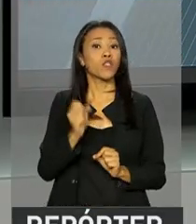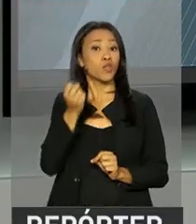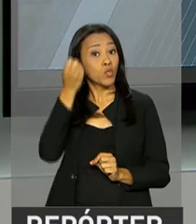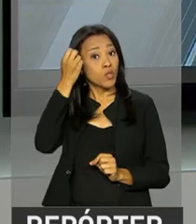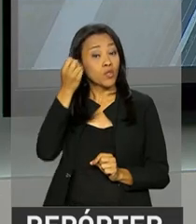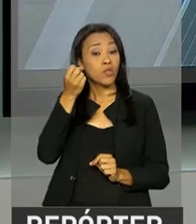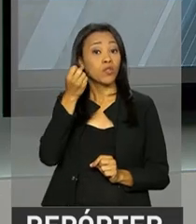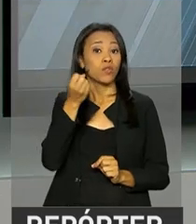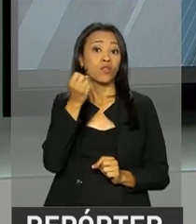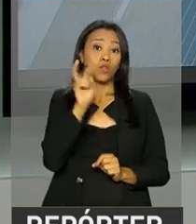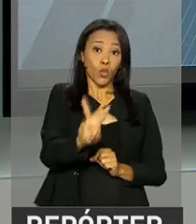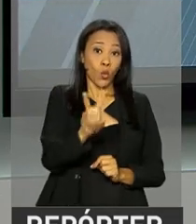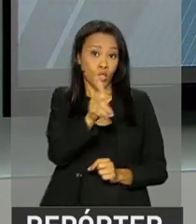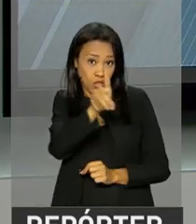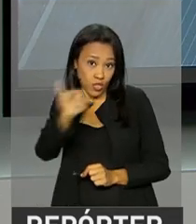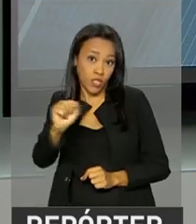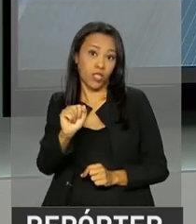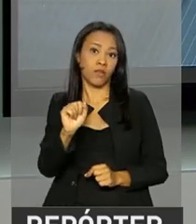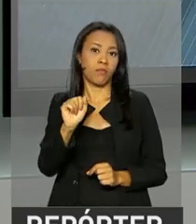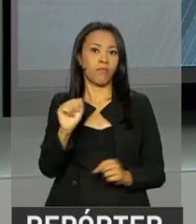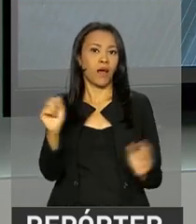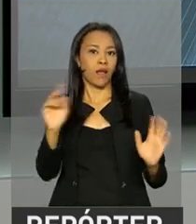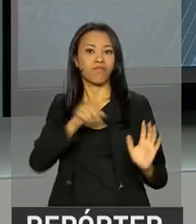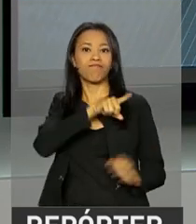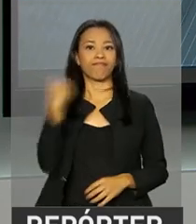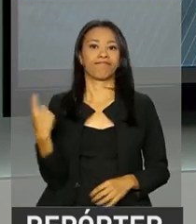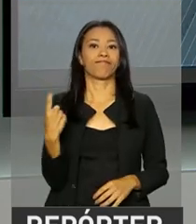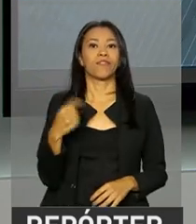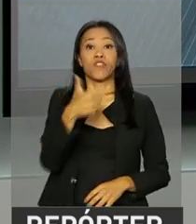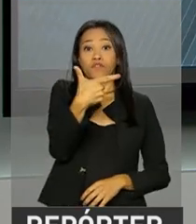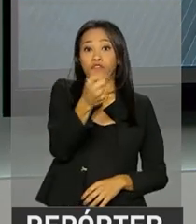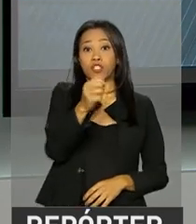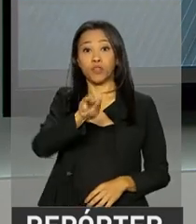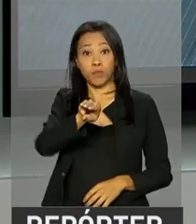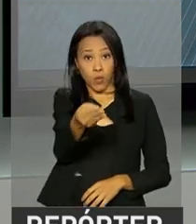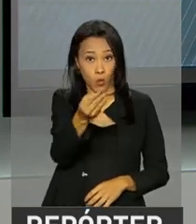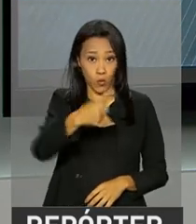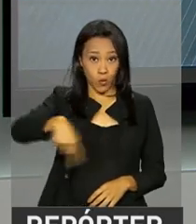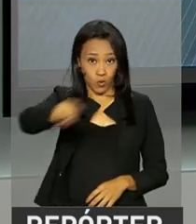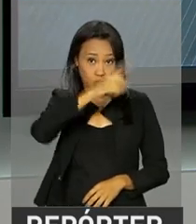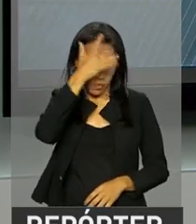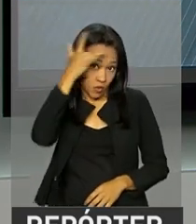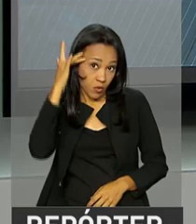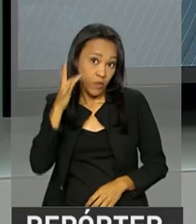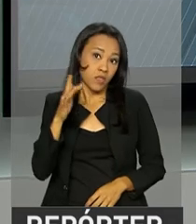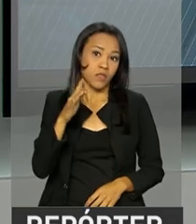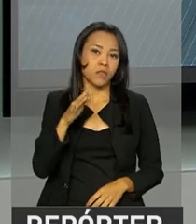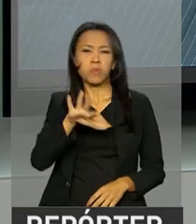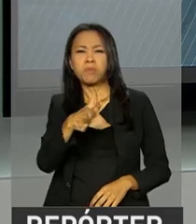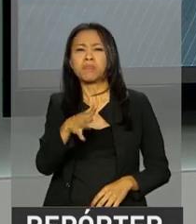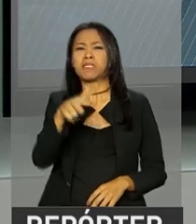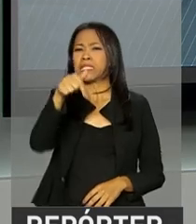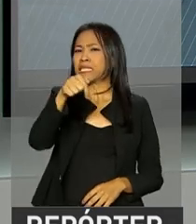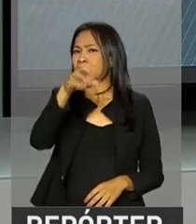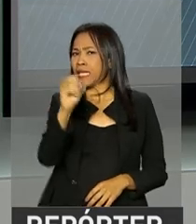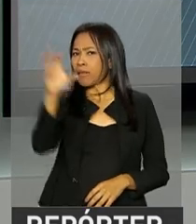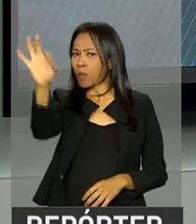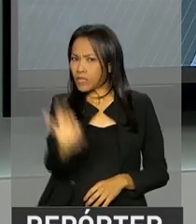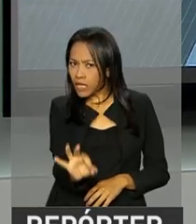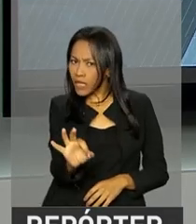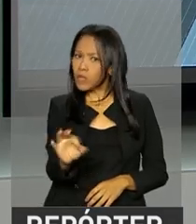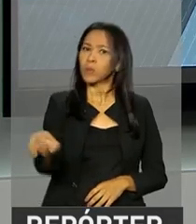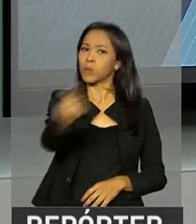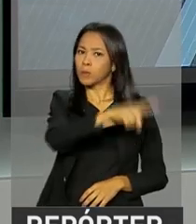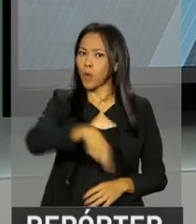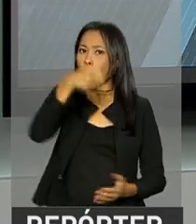para o fim do prazo 20 milhões de contribuintes ou seja cerca de 70% dos que estão